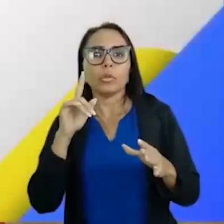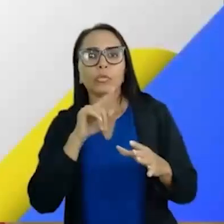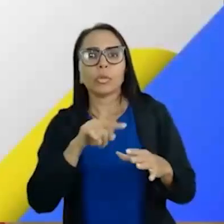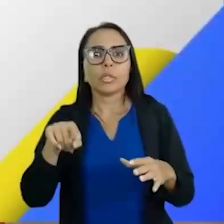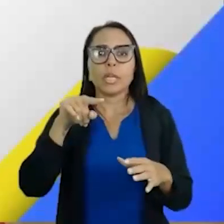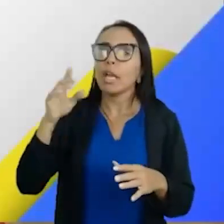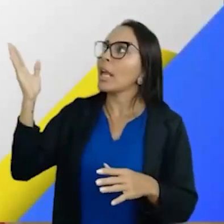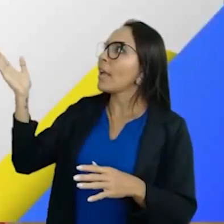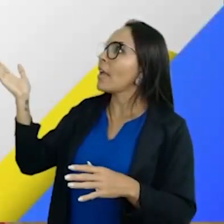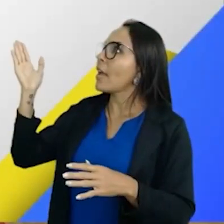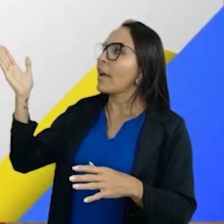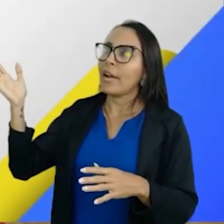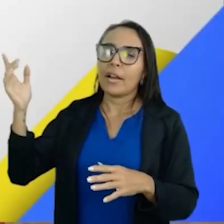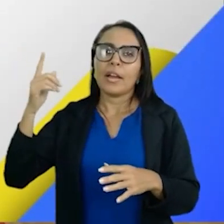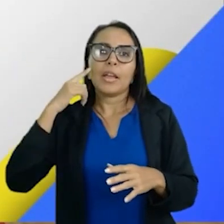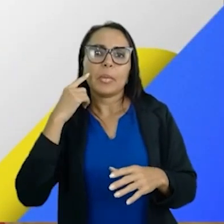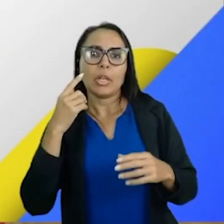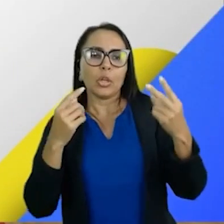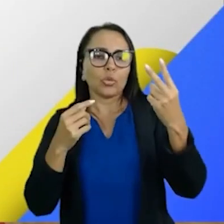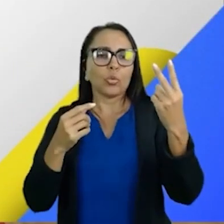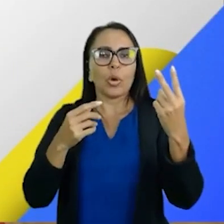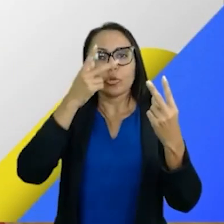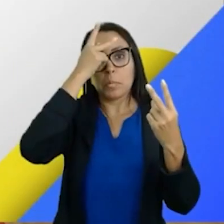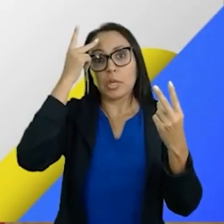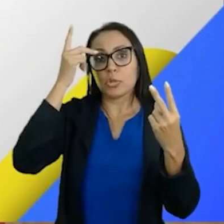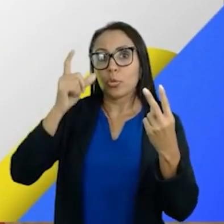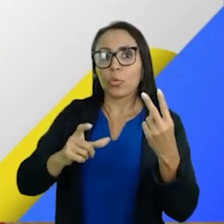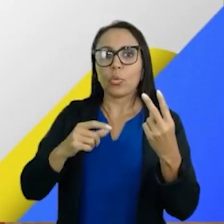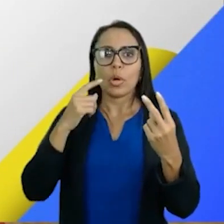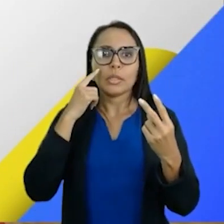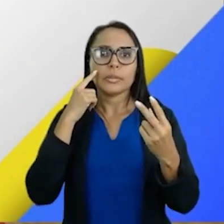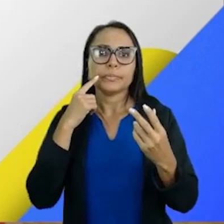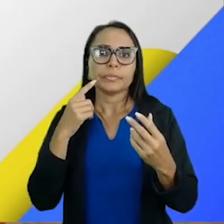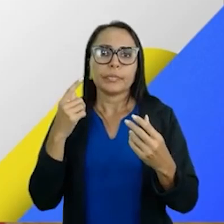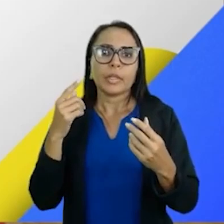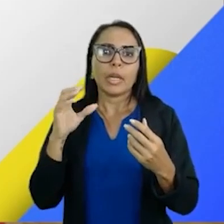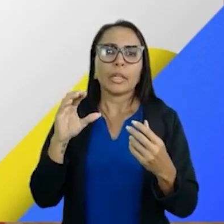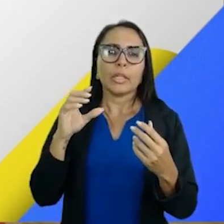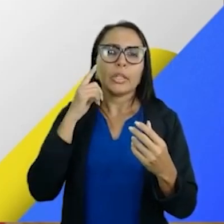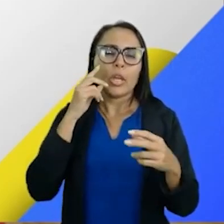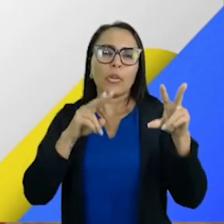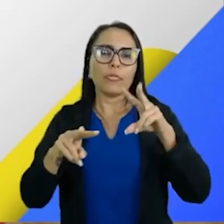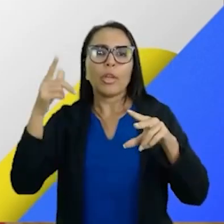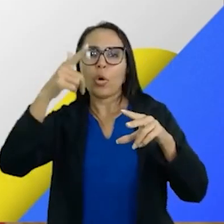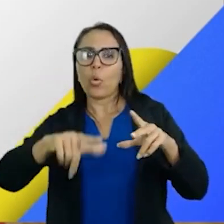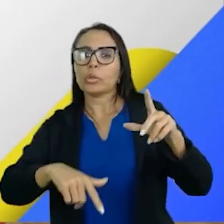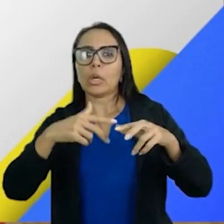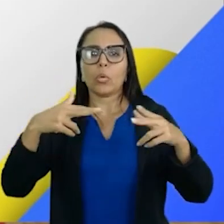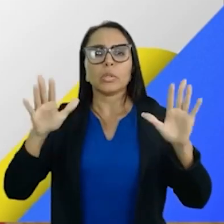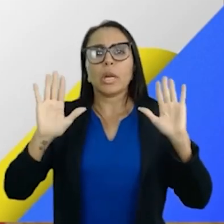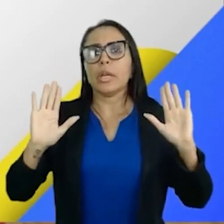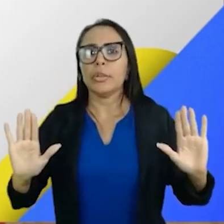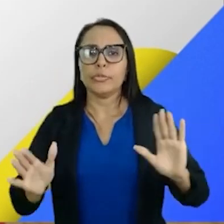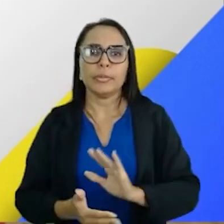mas a imagem é outra. A imagem ali são duas pessoas, o cara tocando, uma pessoa entrando na sala, a lâmpada, enfim,